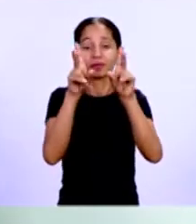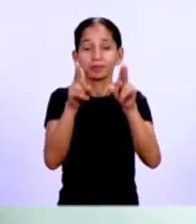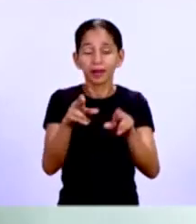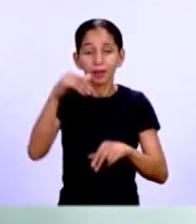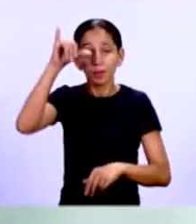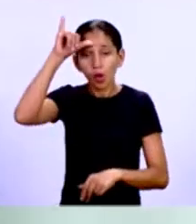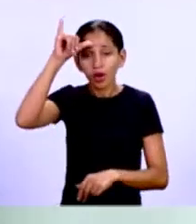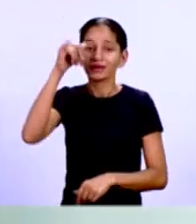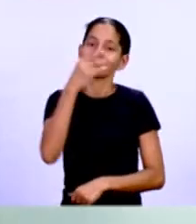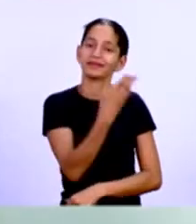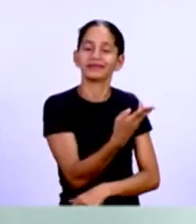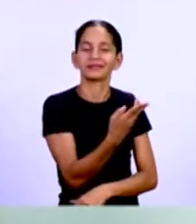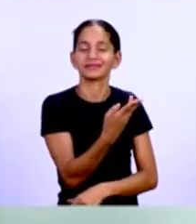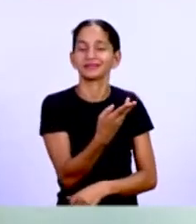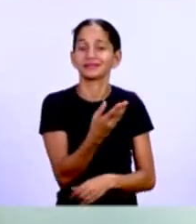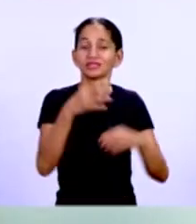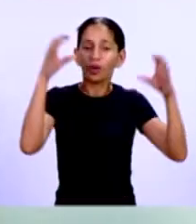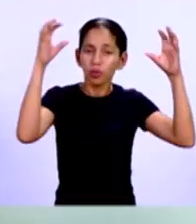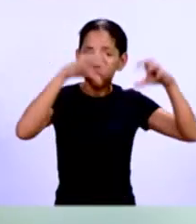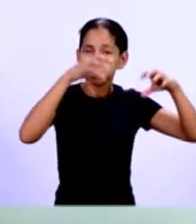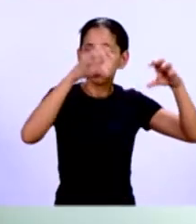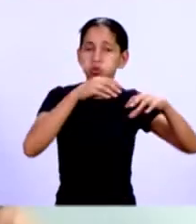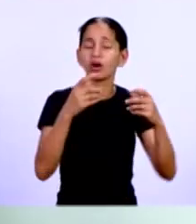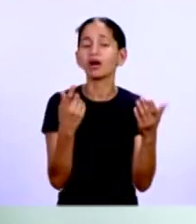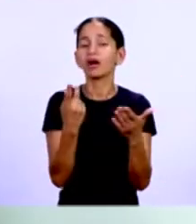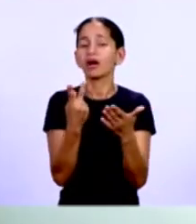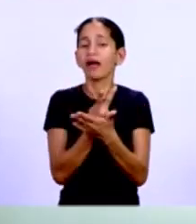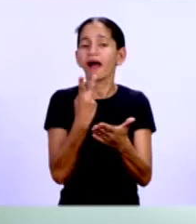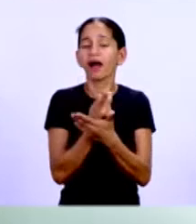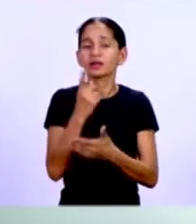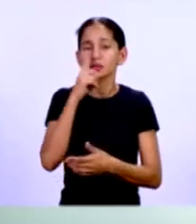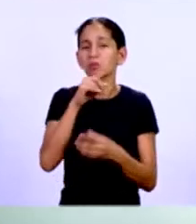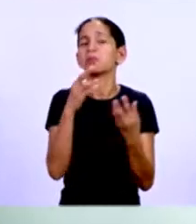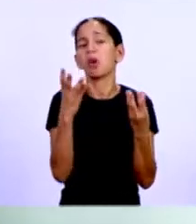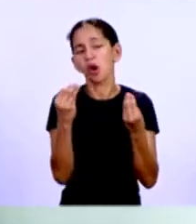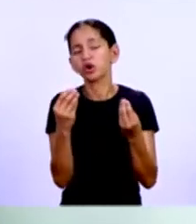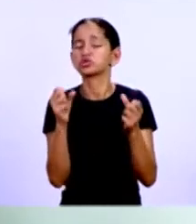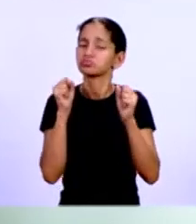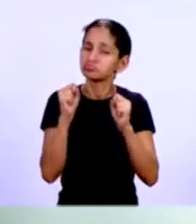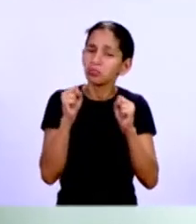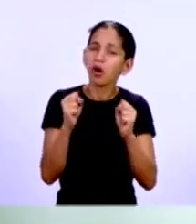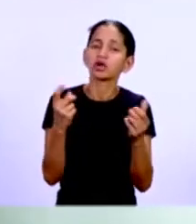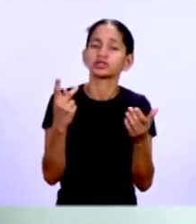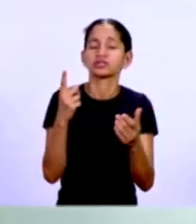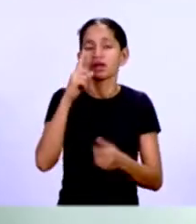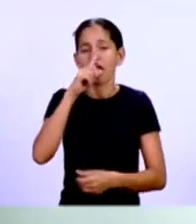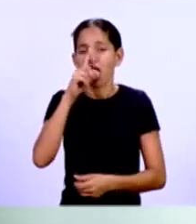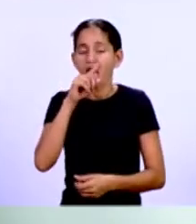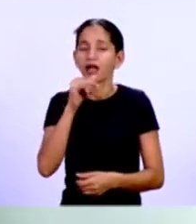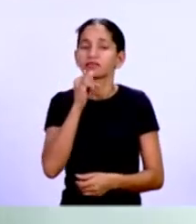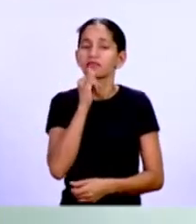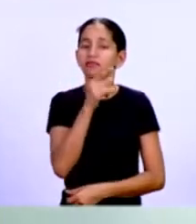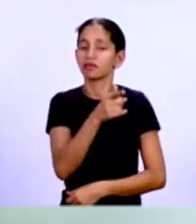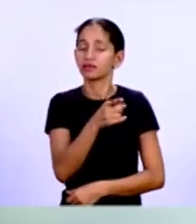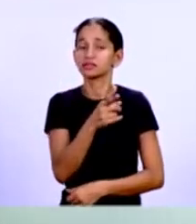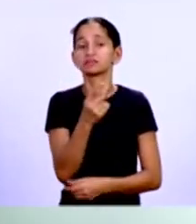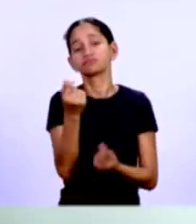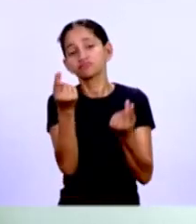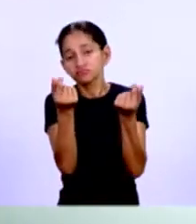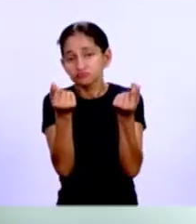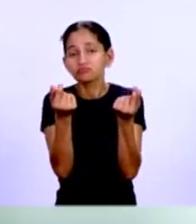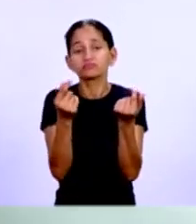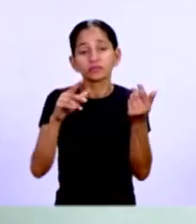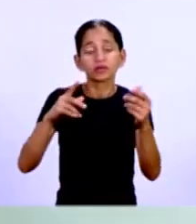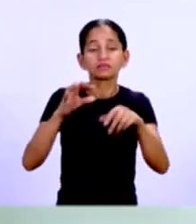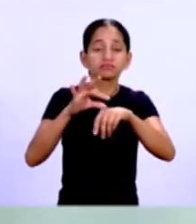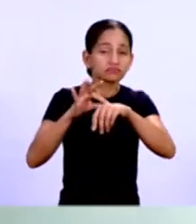nosso estado, e o que pode dar errado para a pecuária? A gente tem uma série de coisas que podem dar errado. Por exemplo, o preço internacional